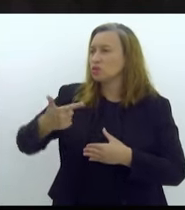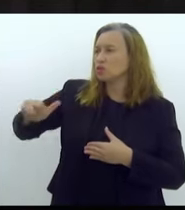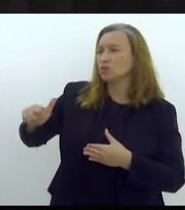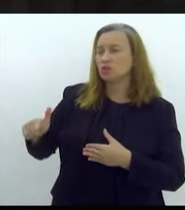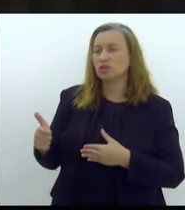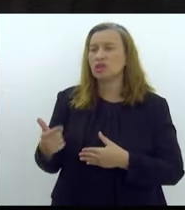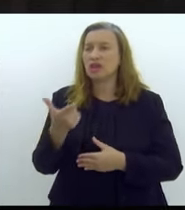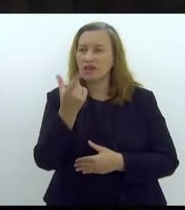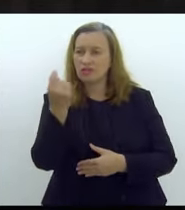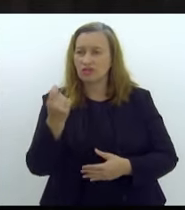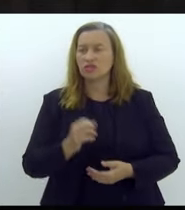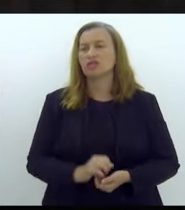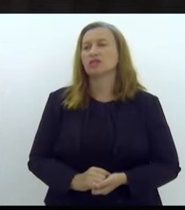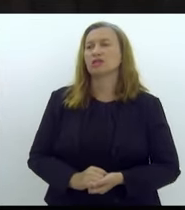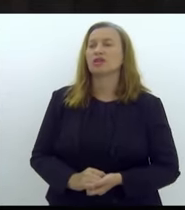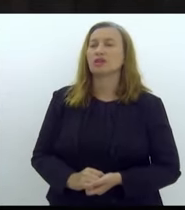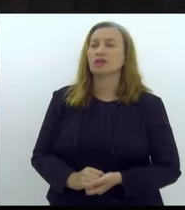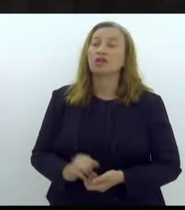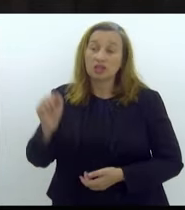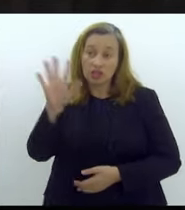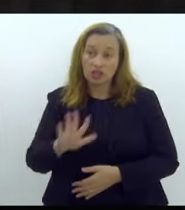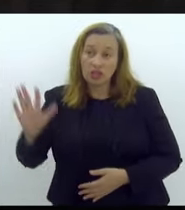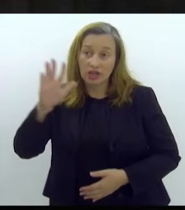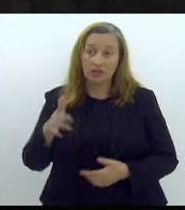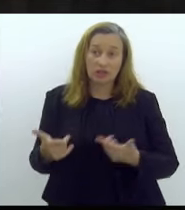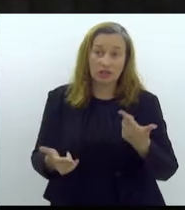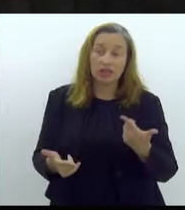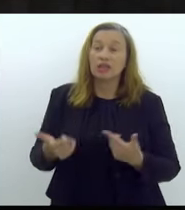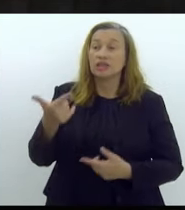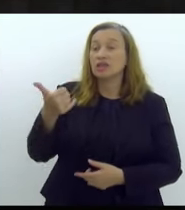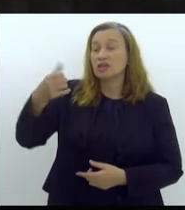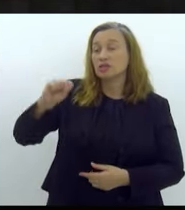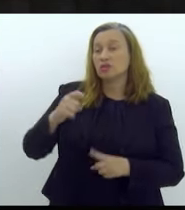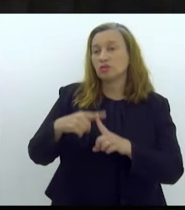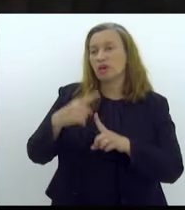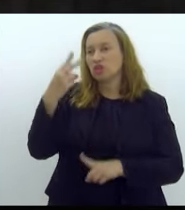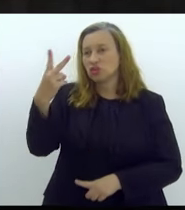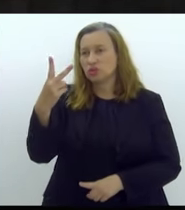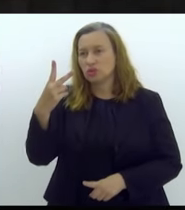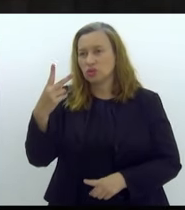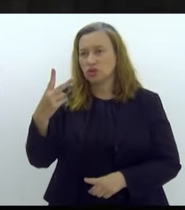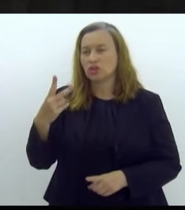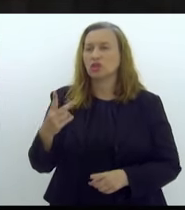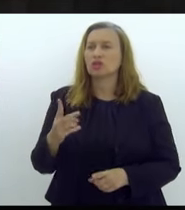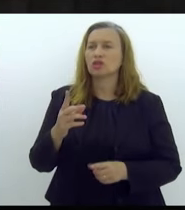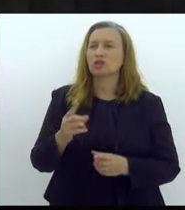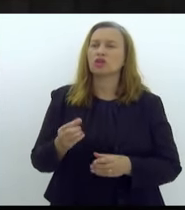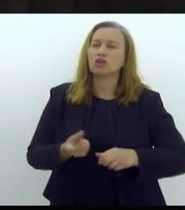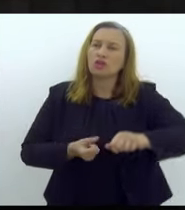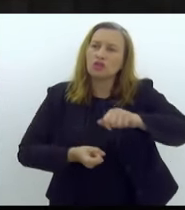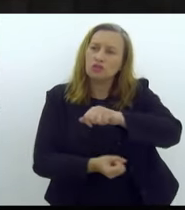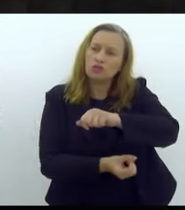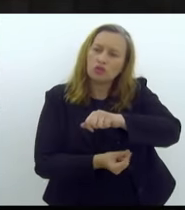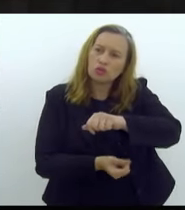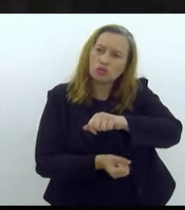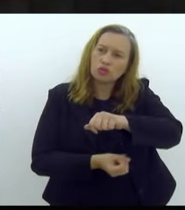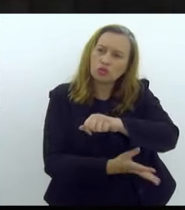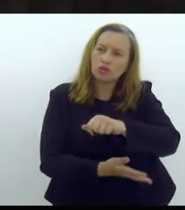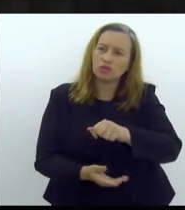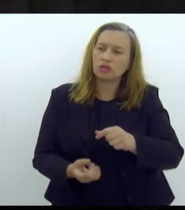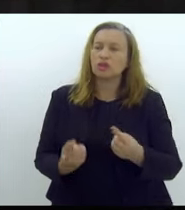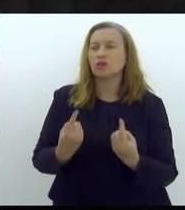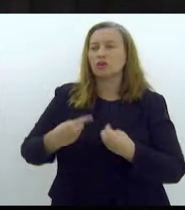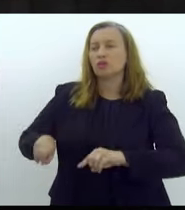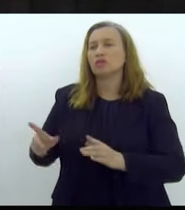20, que é a alíquota geral, que é 18 mais 2 de Fundo Estadual de Combate à Pobreza. Então, eles se acreditam